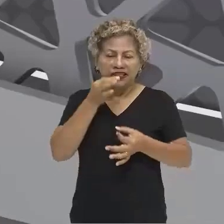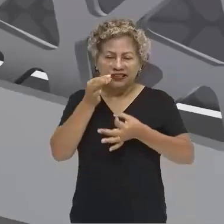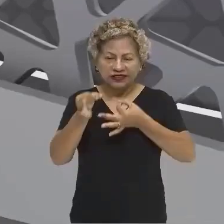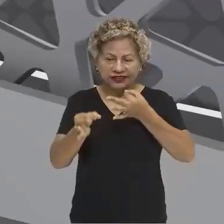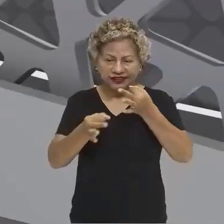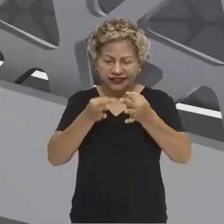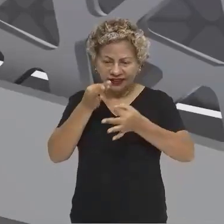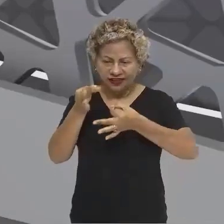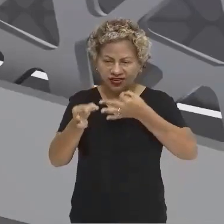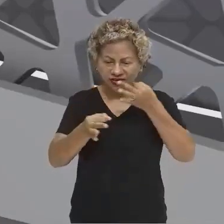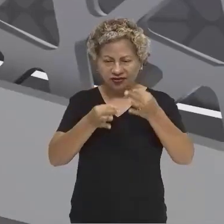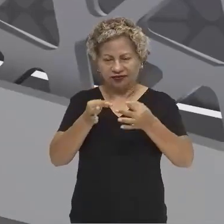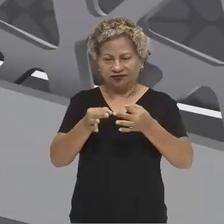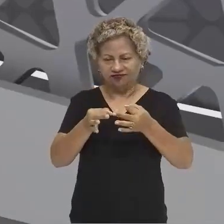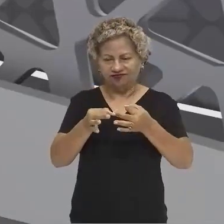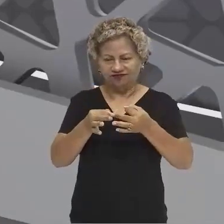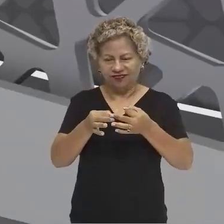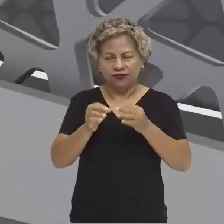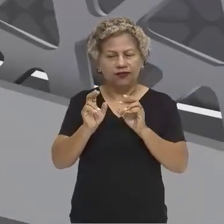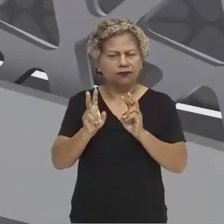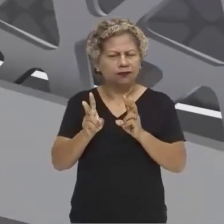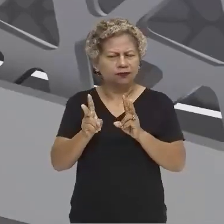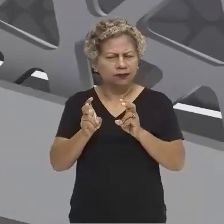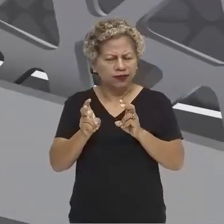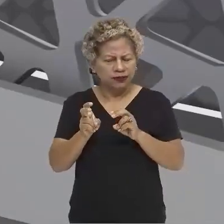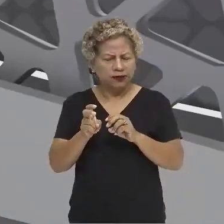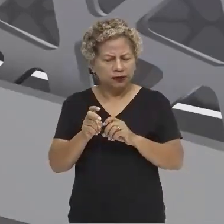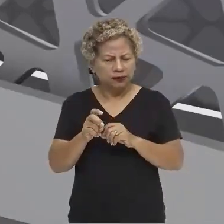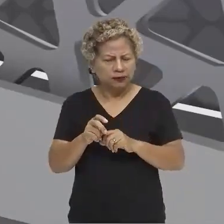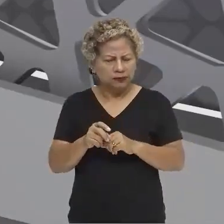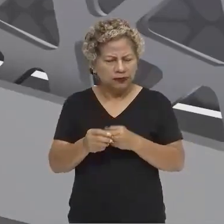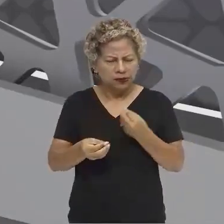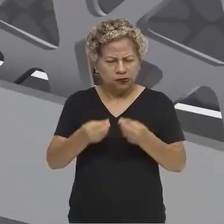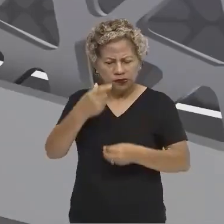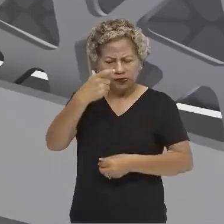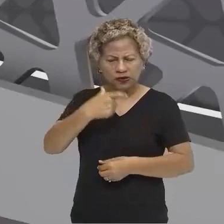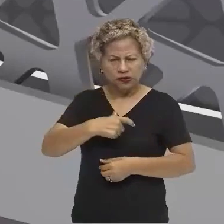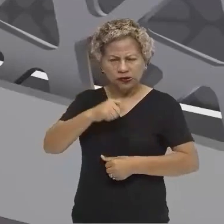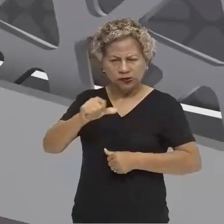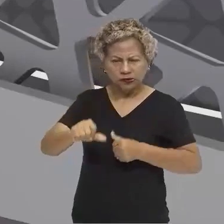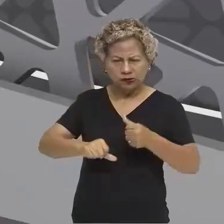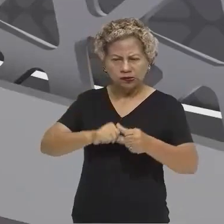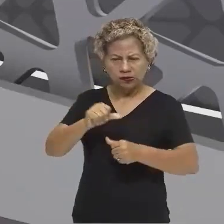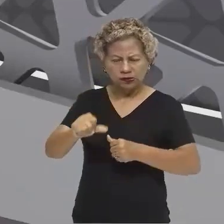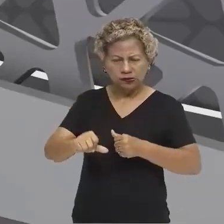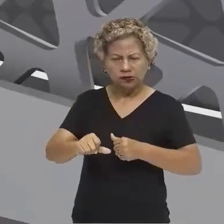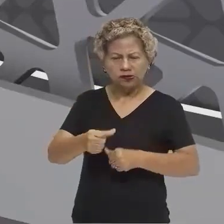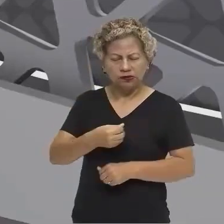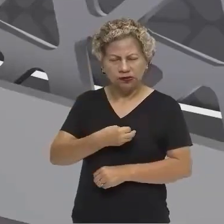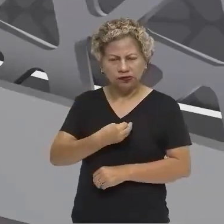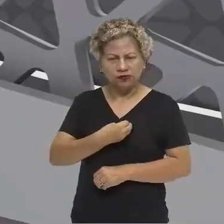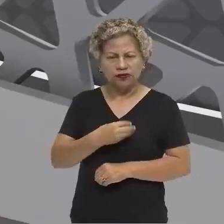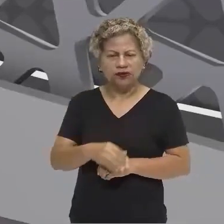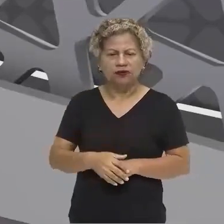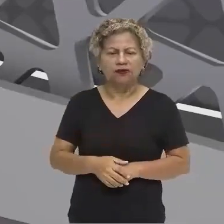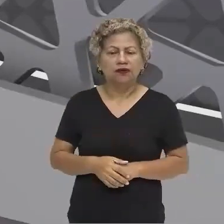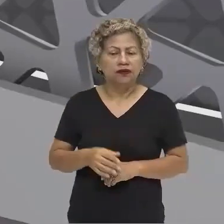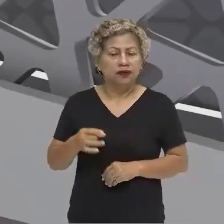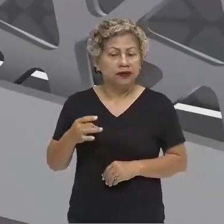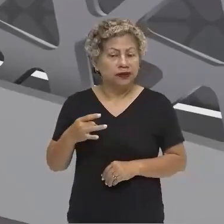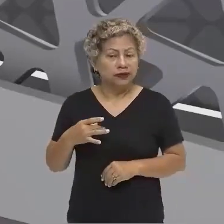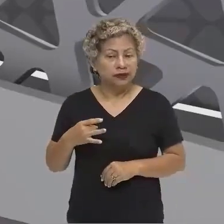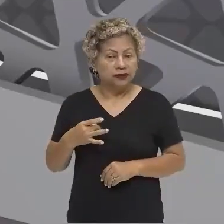reflita, perceba aonde é que nós estamos errando e possamos mudar a nossa rota. E esse medo vai